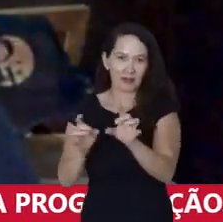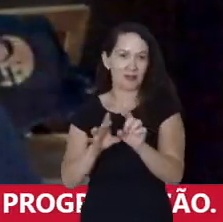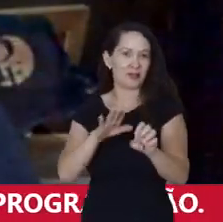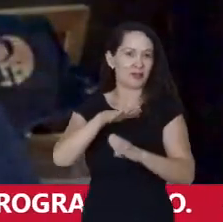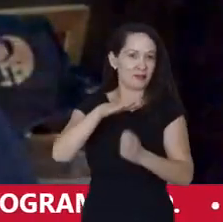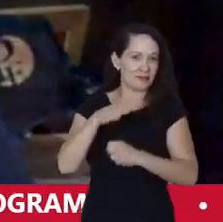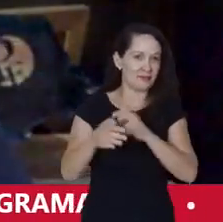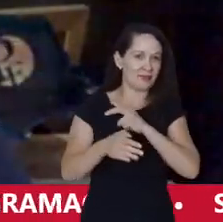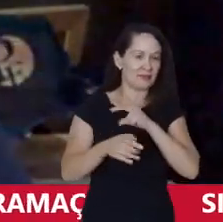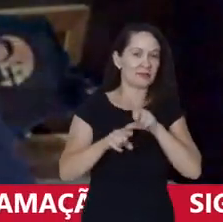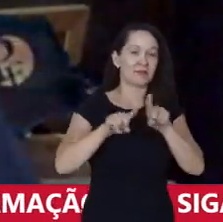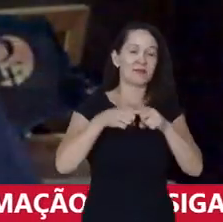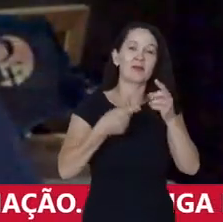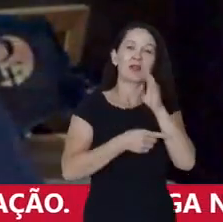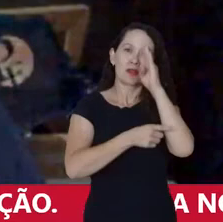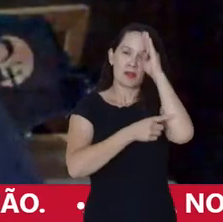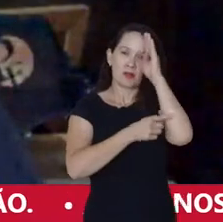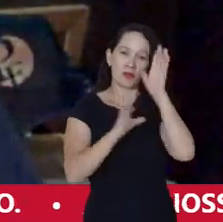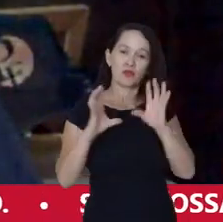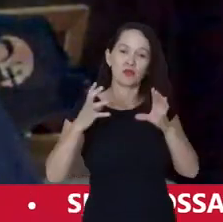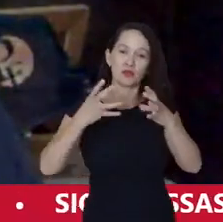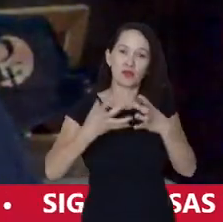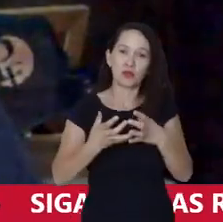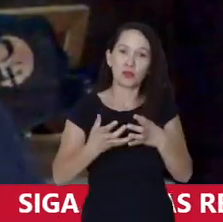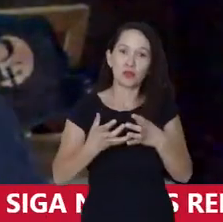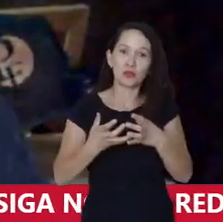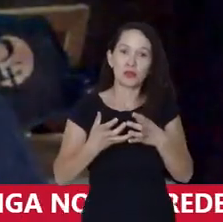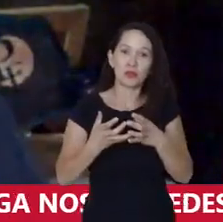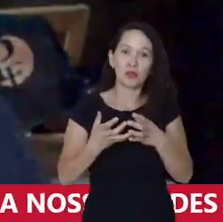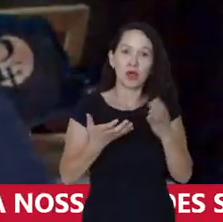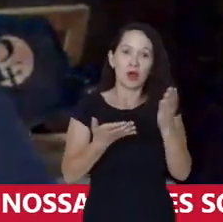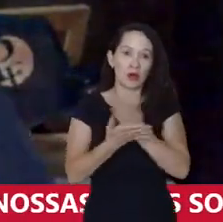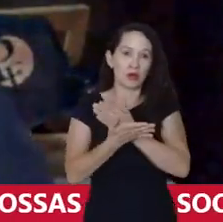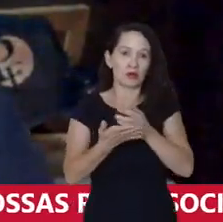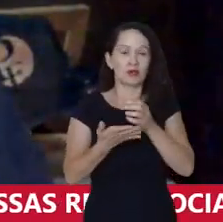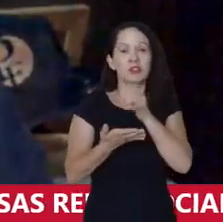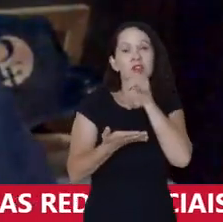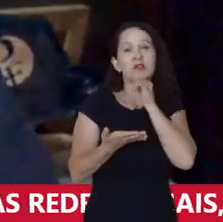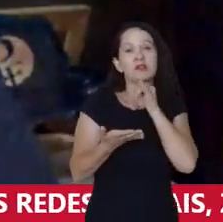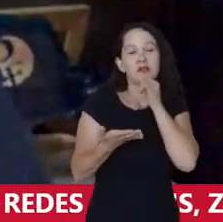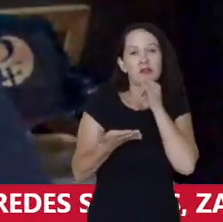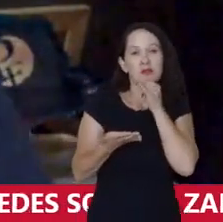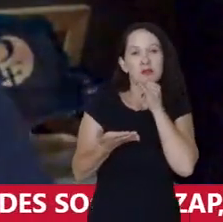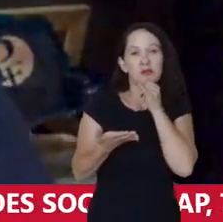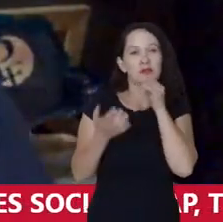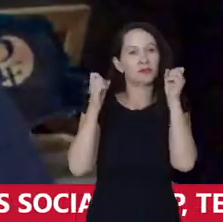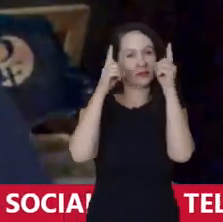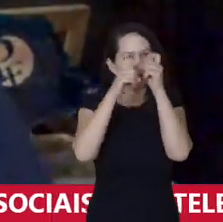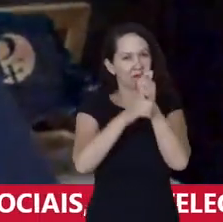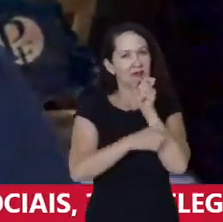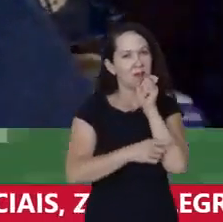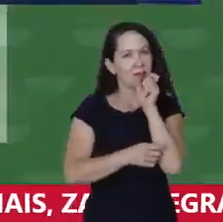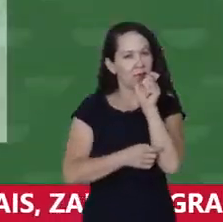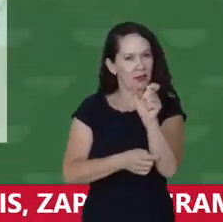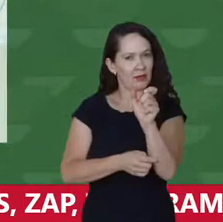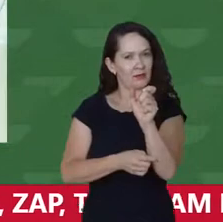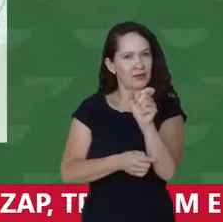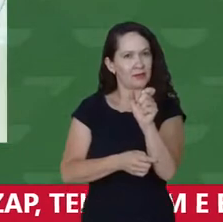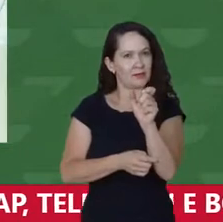mas principalmente porque uma grande parte deles, e aí entra esse termo até às vezes difícil de falar, né,